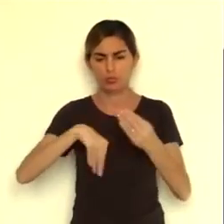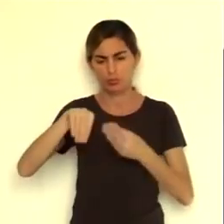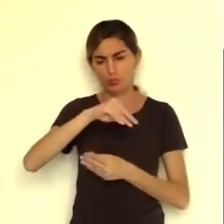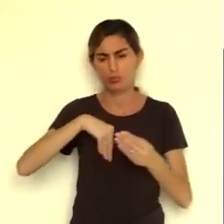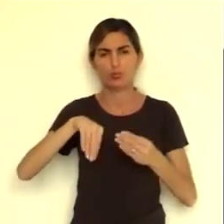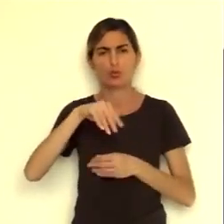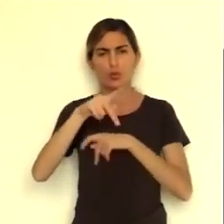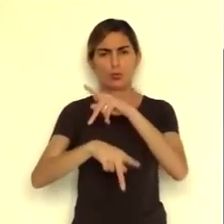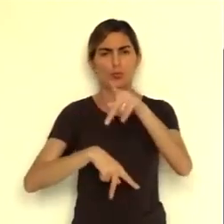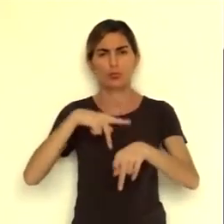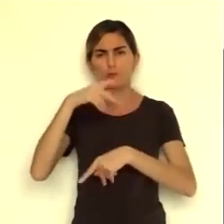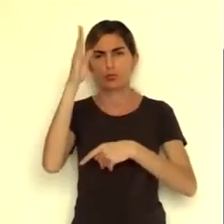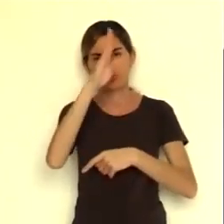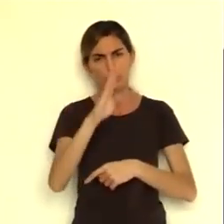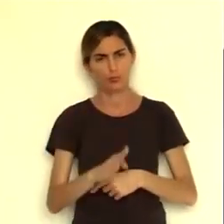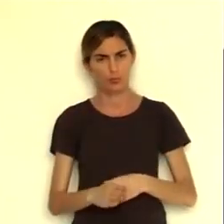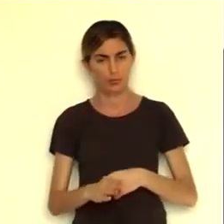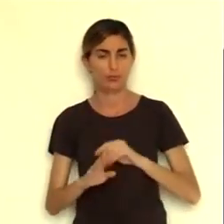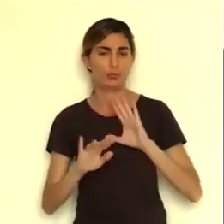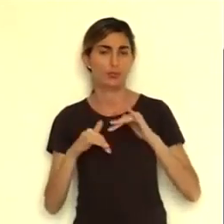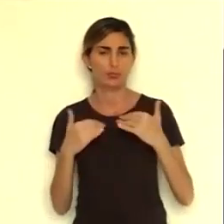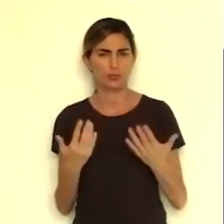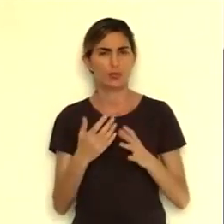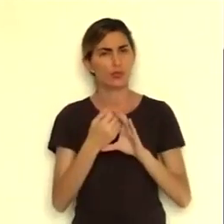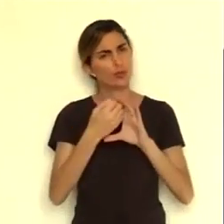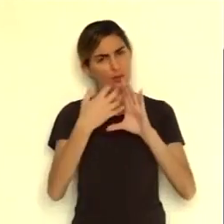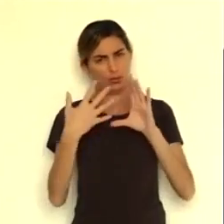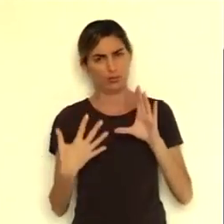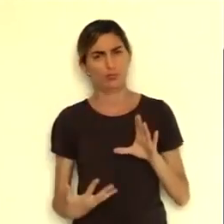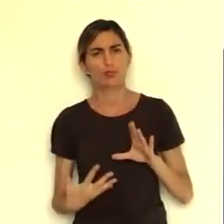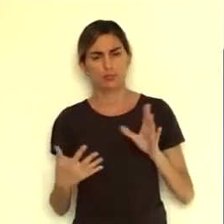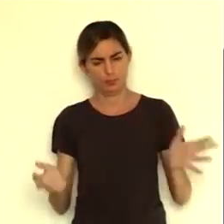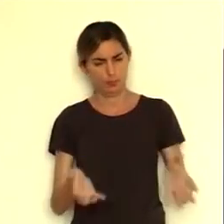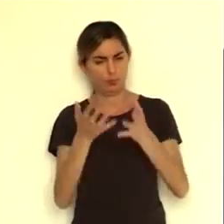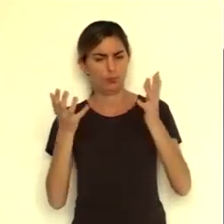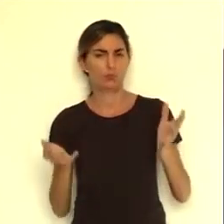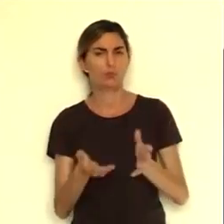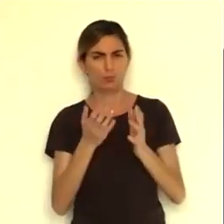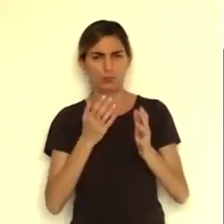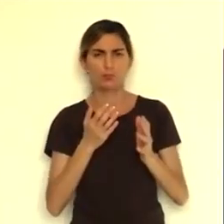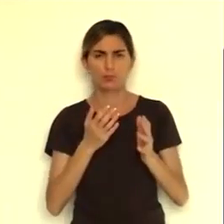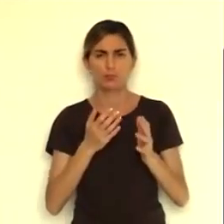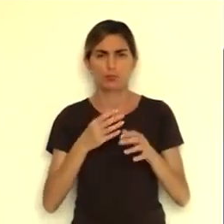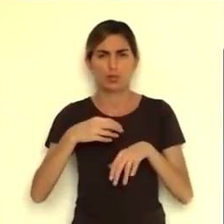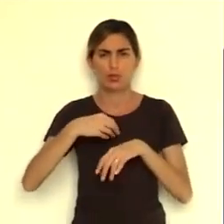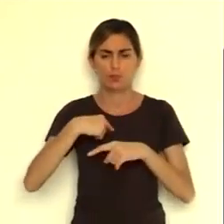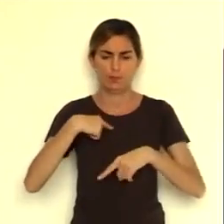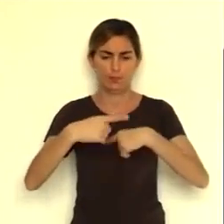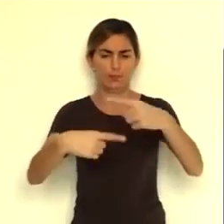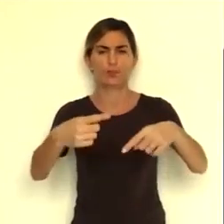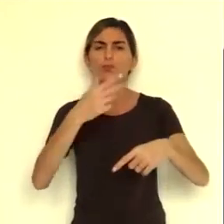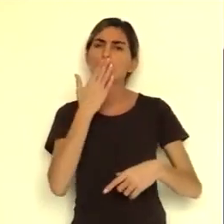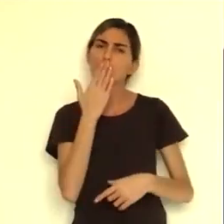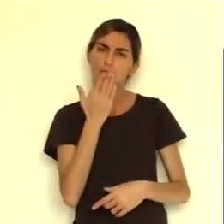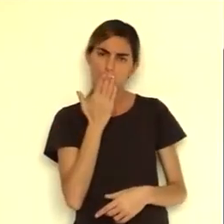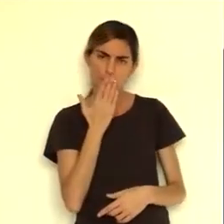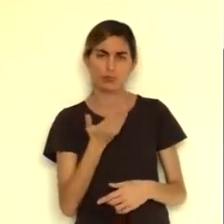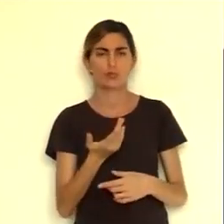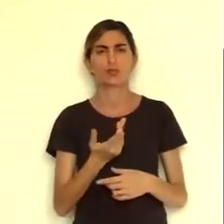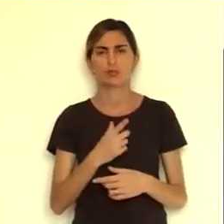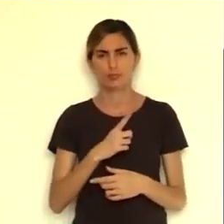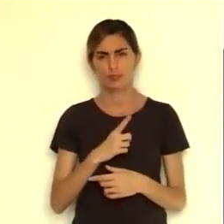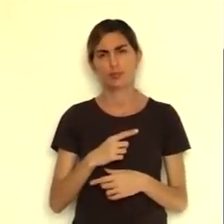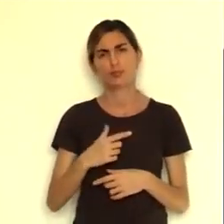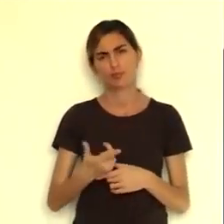e a miscigenação do povo brasileiro. Então há uma característica dessa contribuição direta da etnia